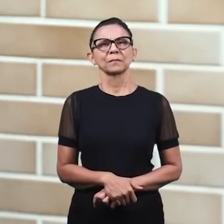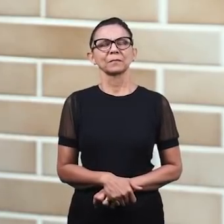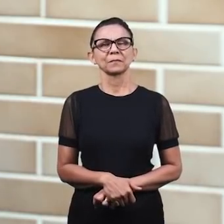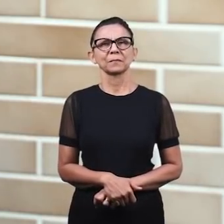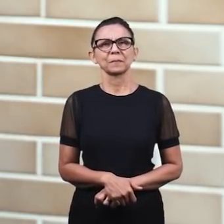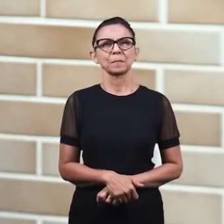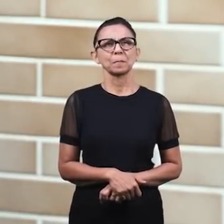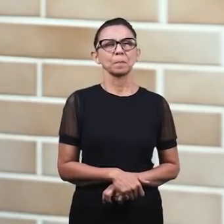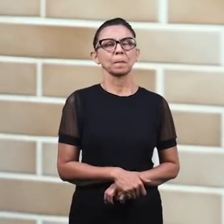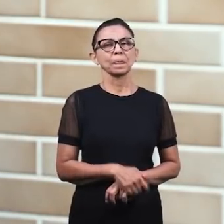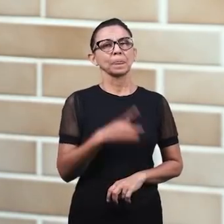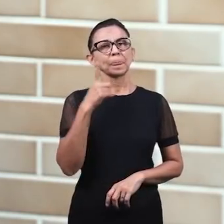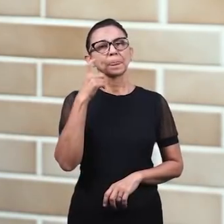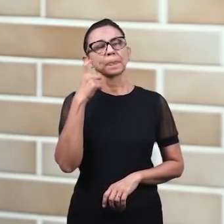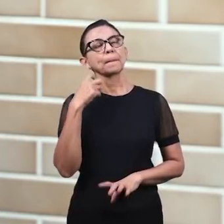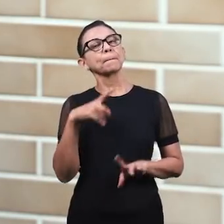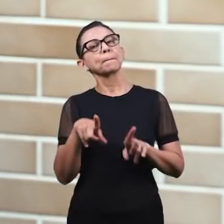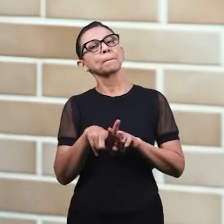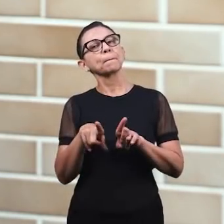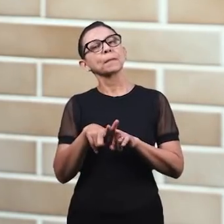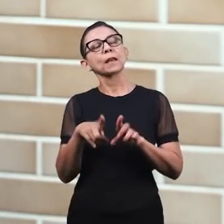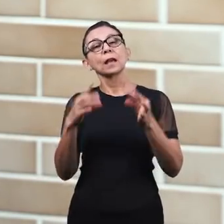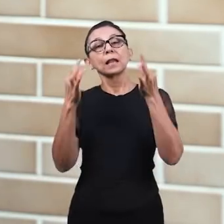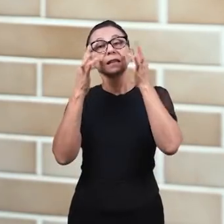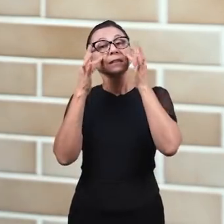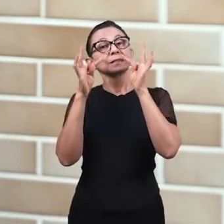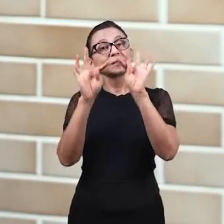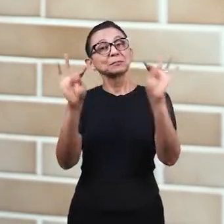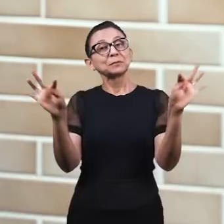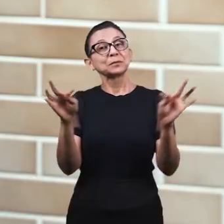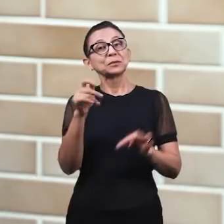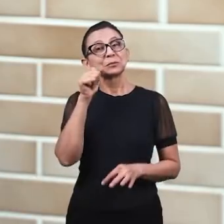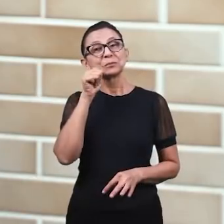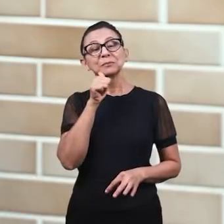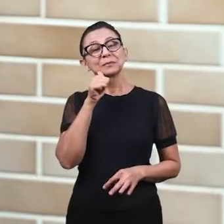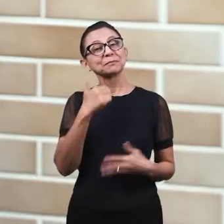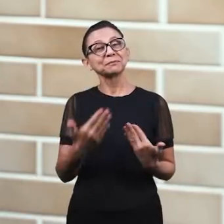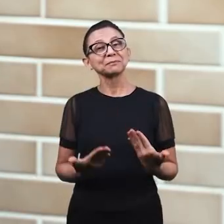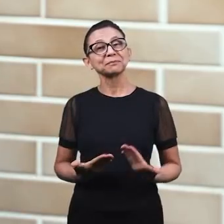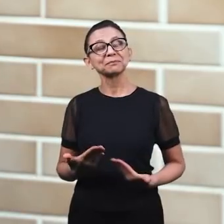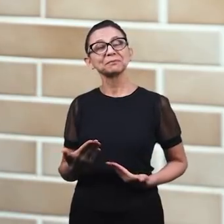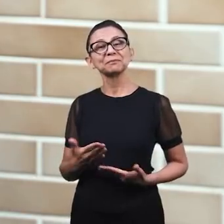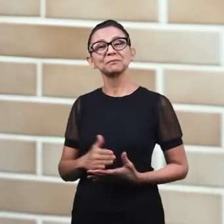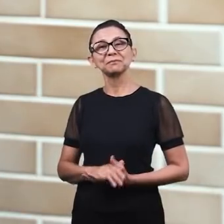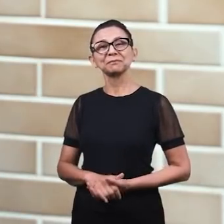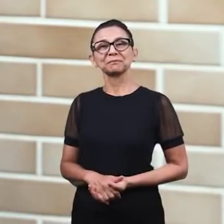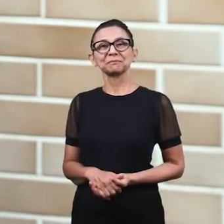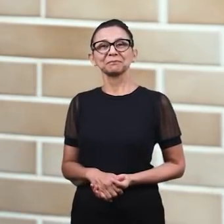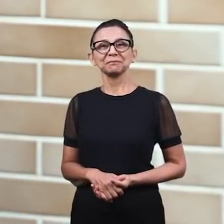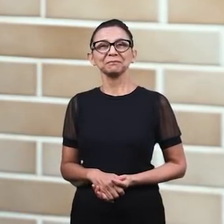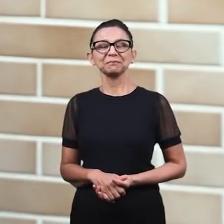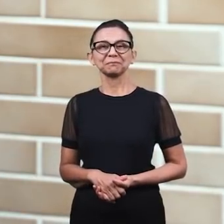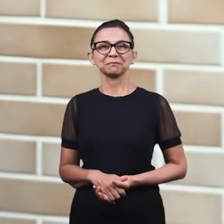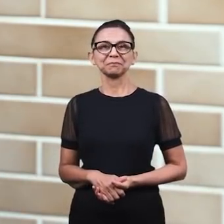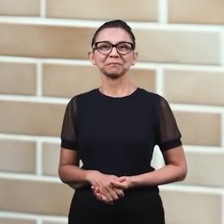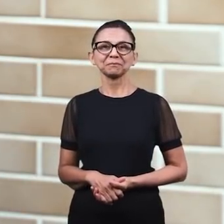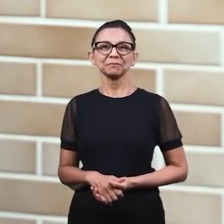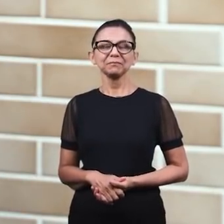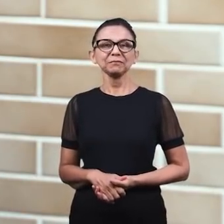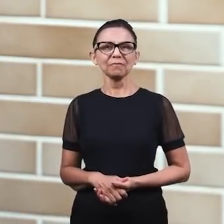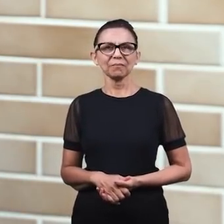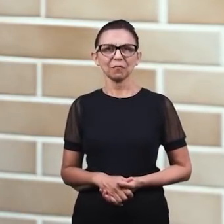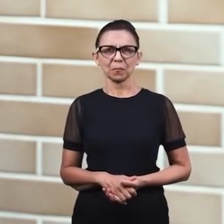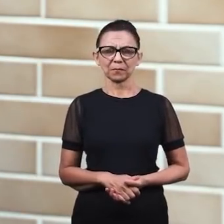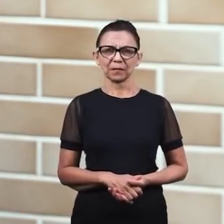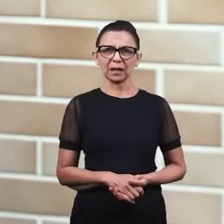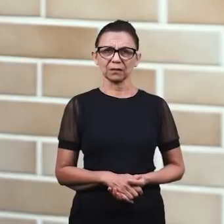companheiro. E também outro aspecto interessante foi o testemunho, né, de uma das irmãs, que a expressão dela: